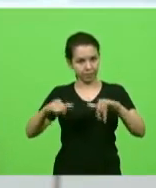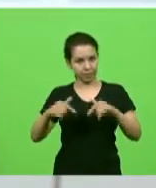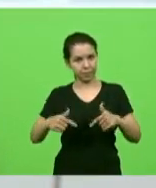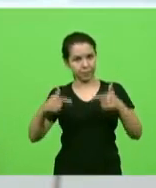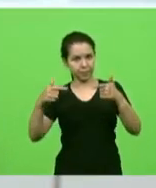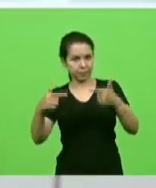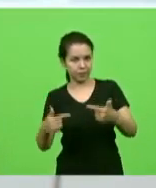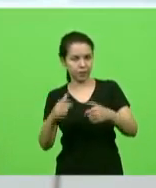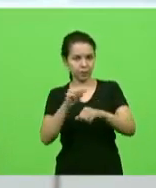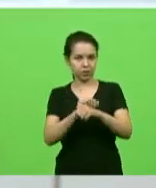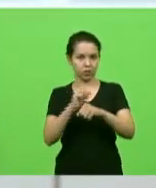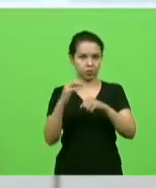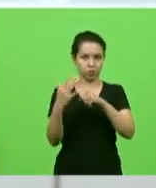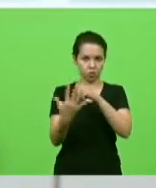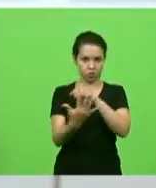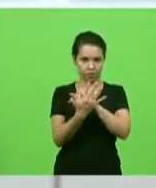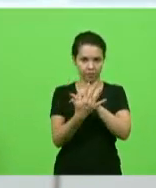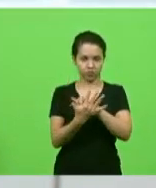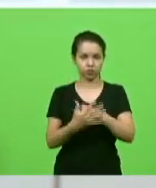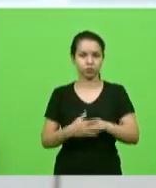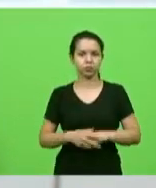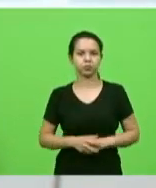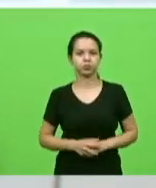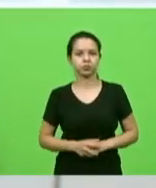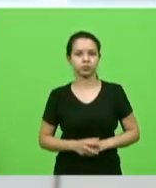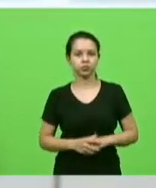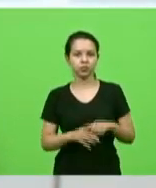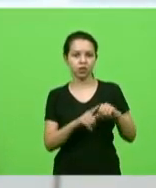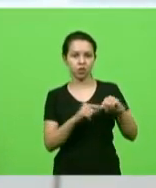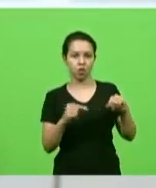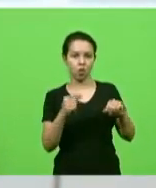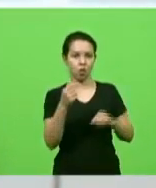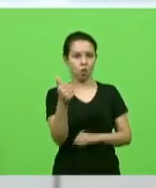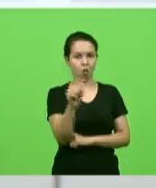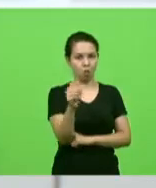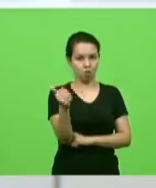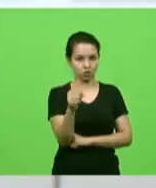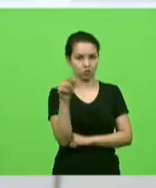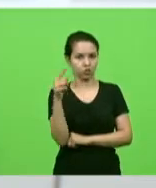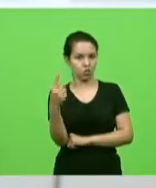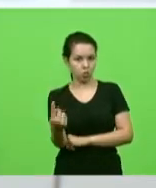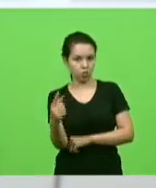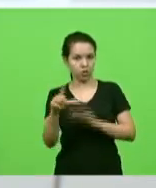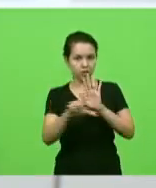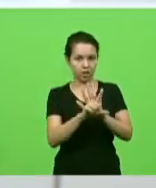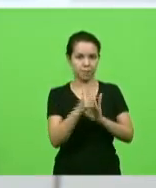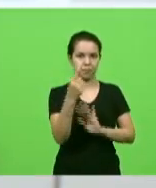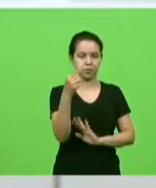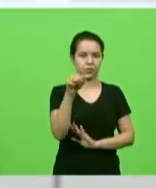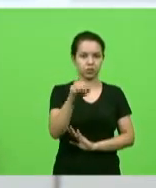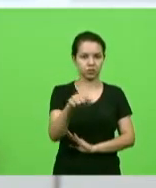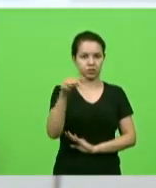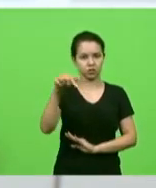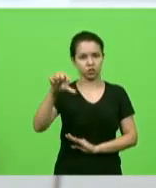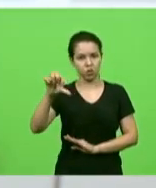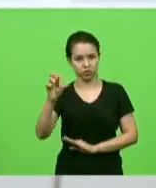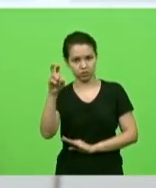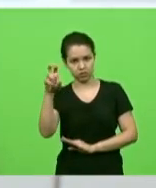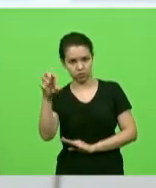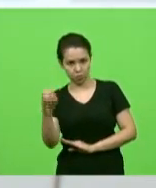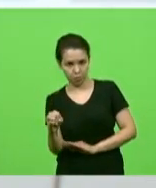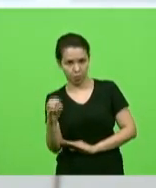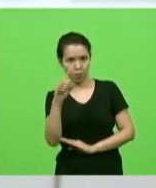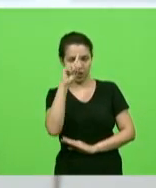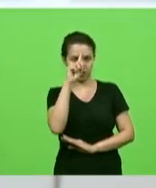pública e coronavírus artigo 11 da Lei 1079/50 ordenar